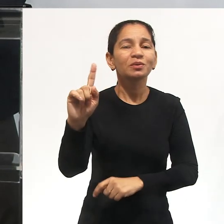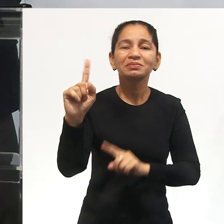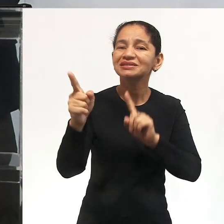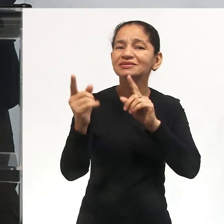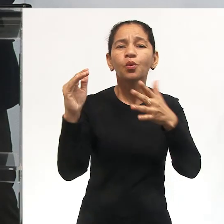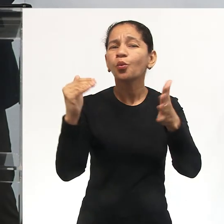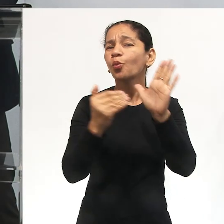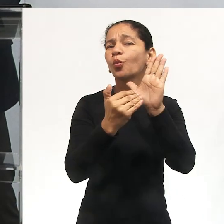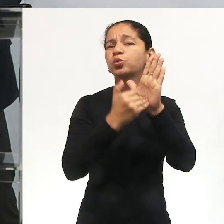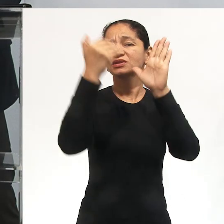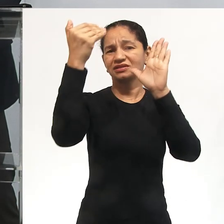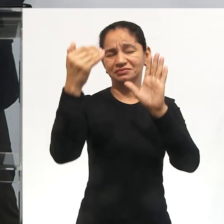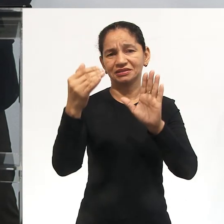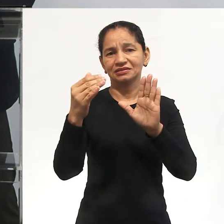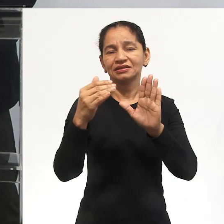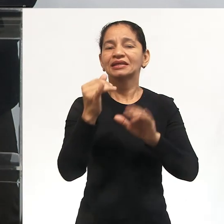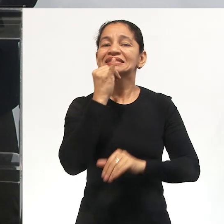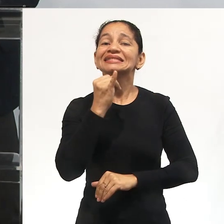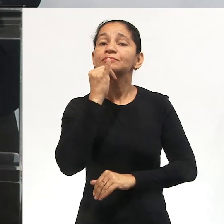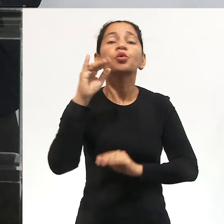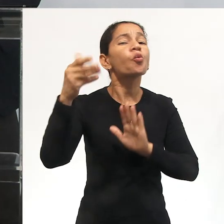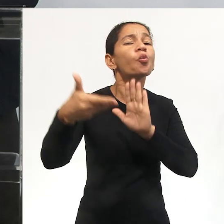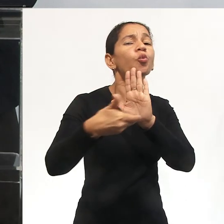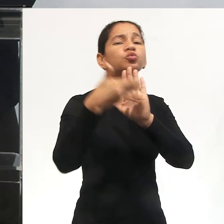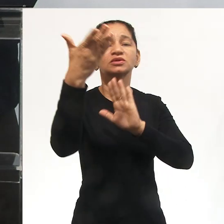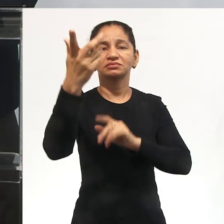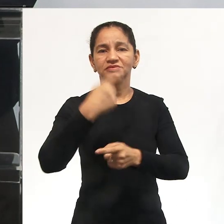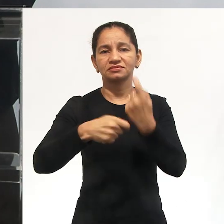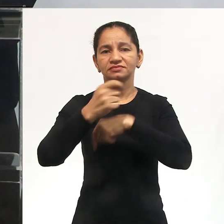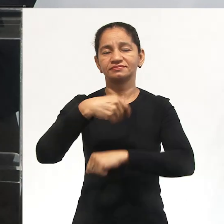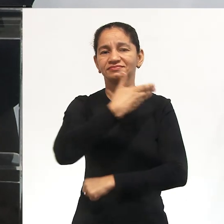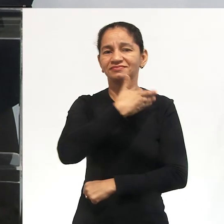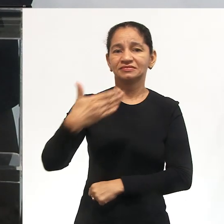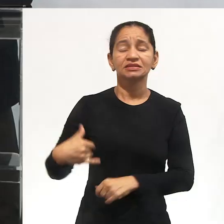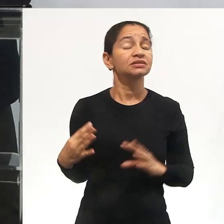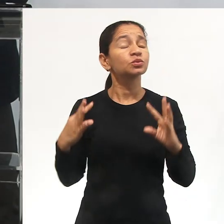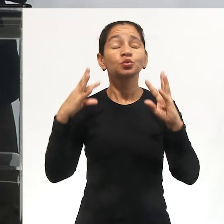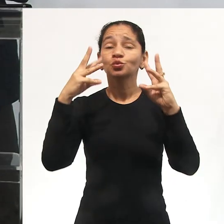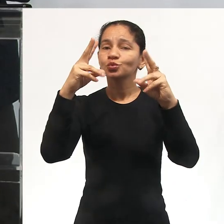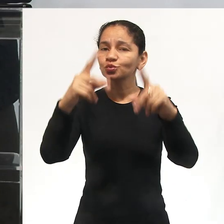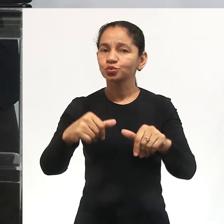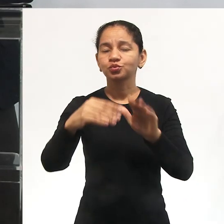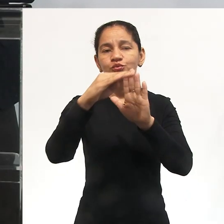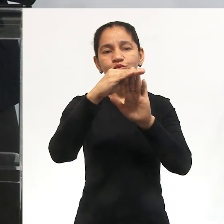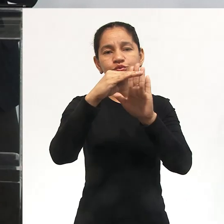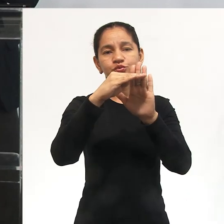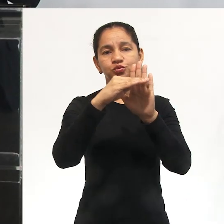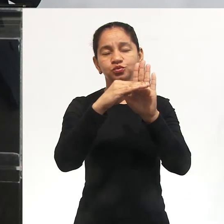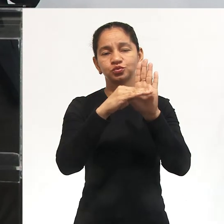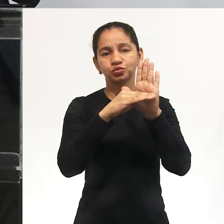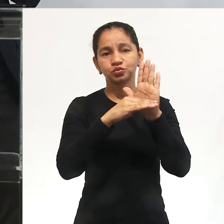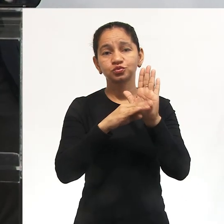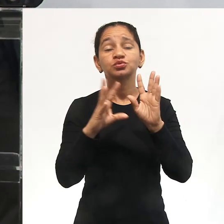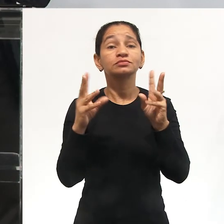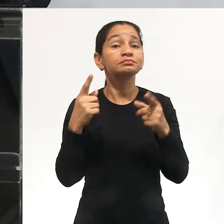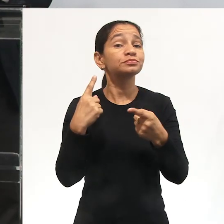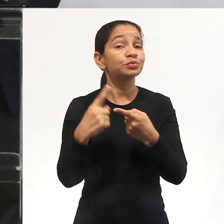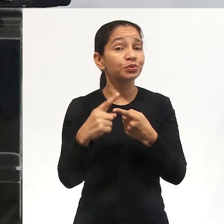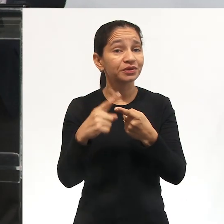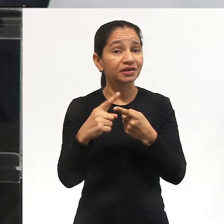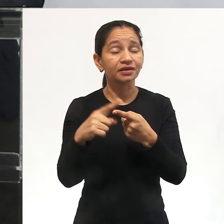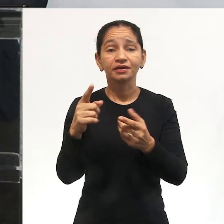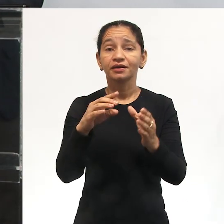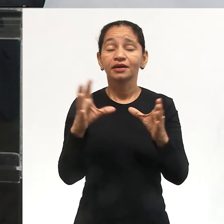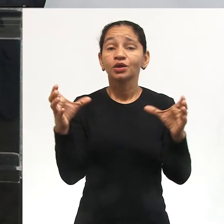caráter excepcional. A adesão, portanto, deve ser justificado e deve ter aqueles requisitos todos que nós